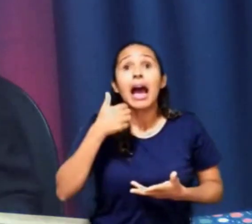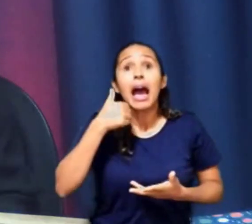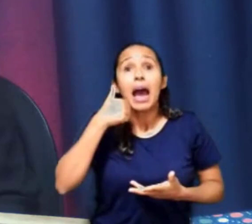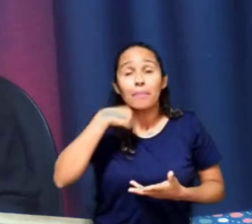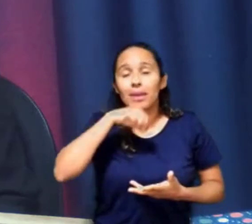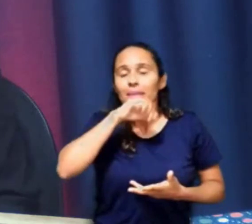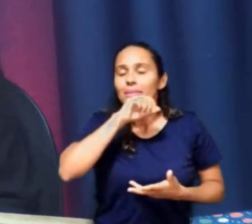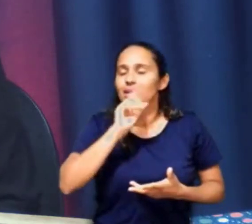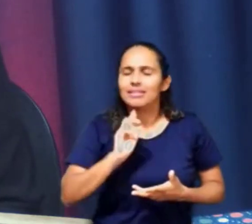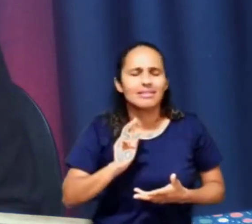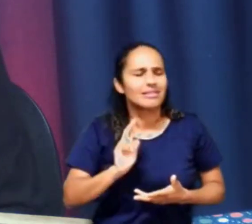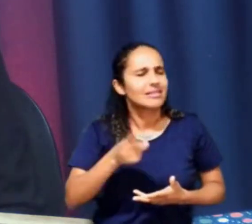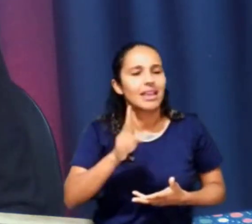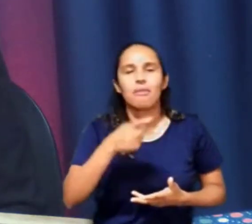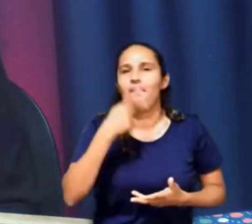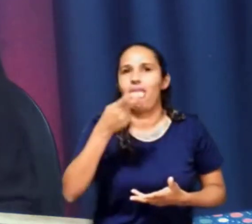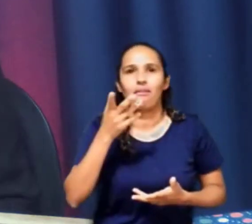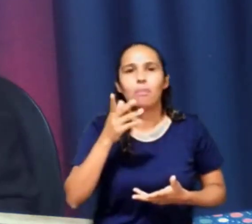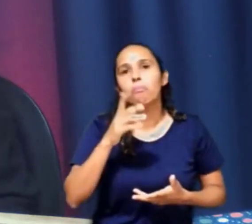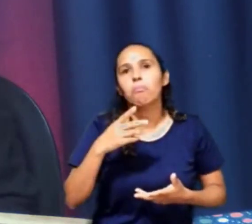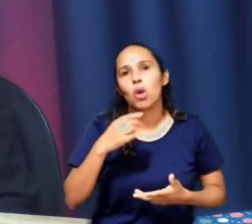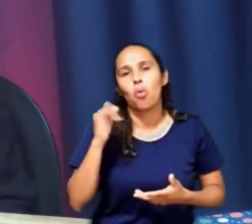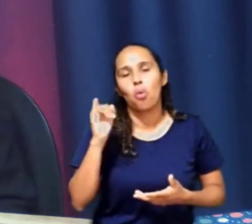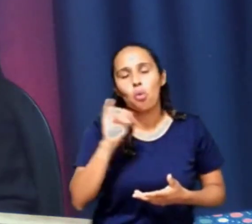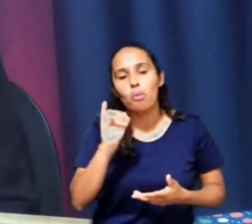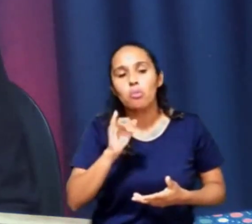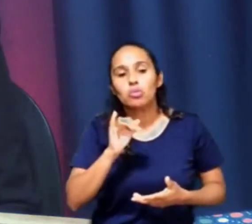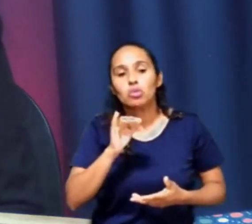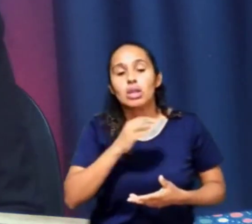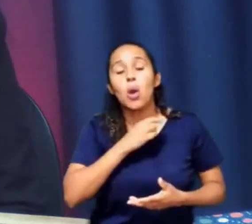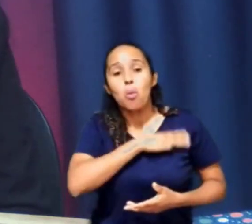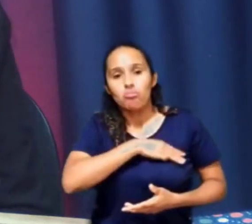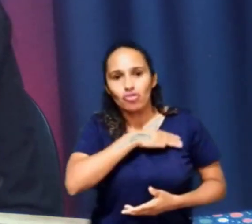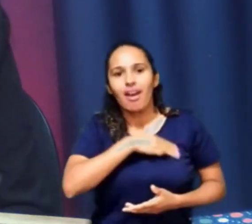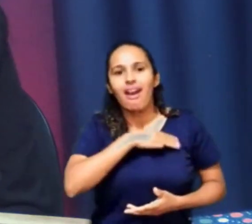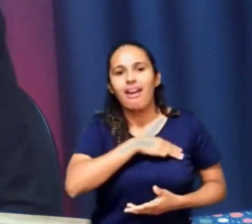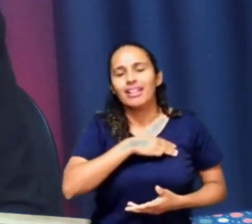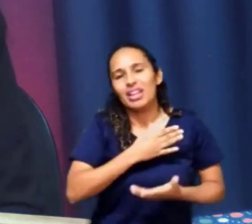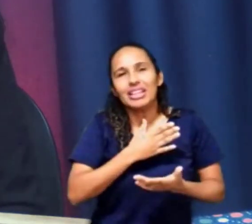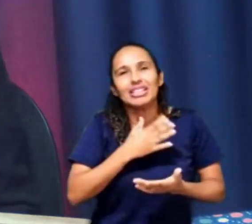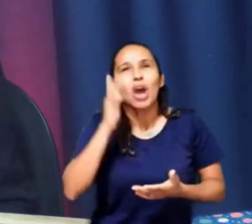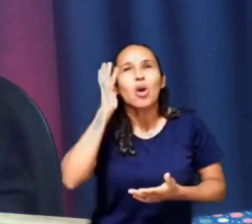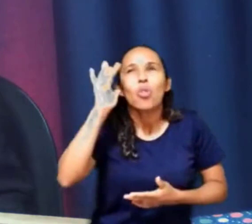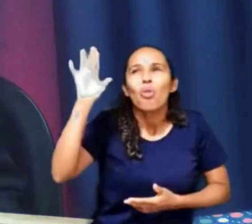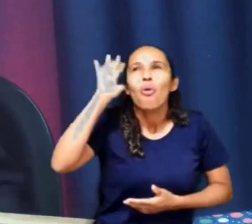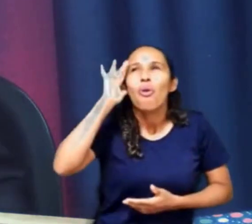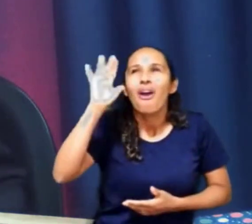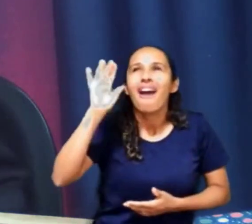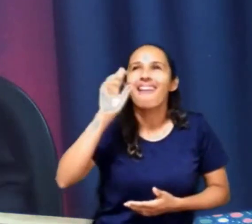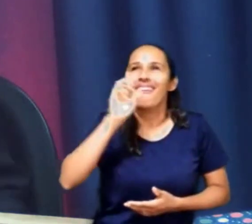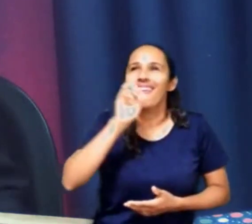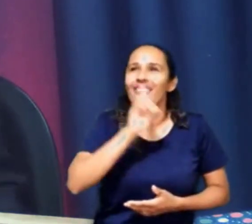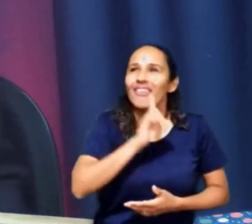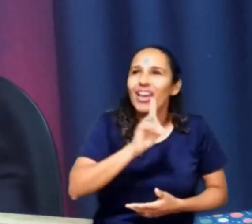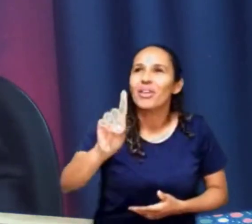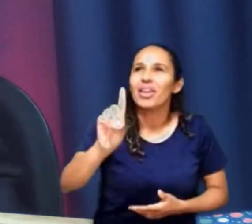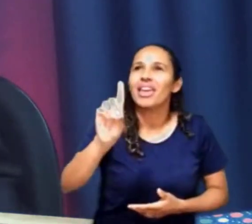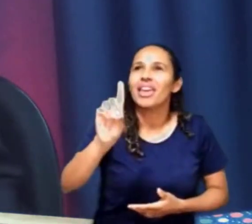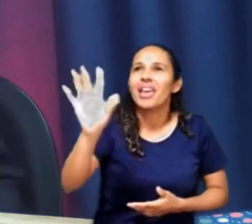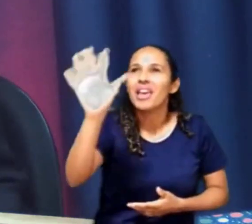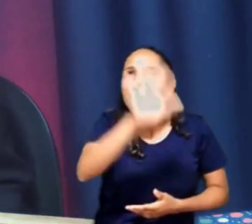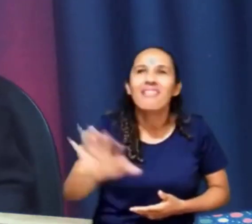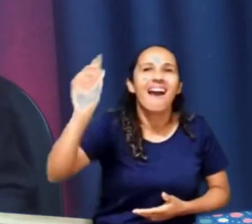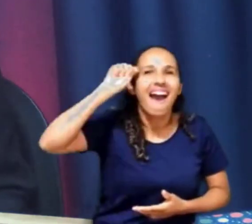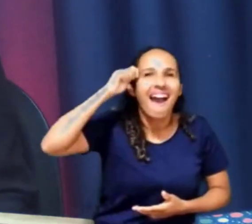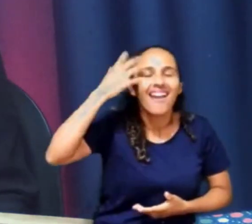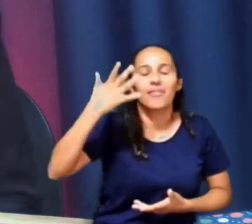como missionário. Então ele tinha grandes sonhos, ele falava, eu quero ir para a África. E aí, eu sou nordestina, né? Eu vim de lá pequenininha.